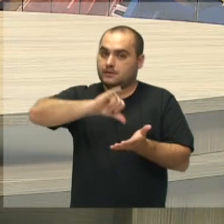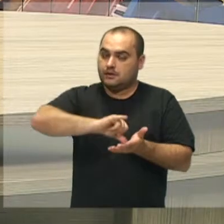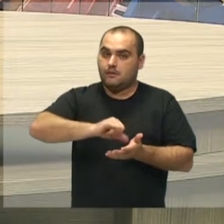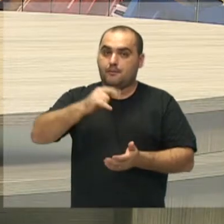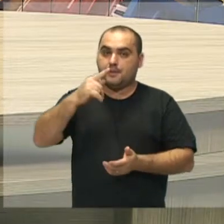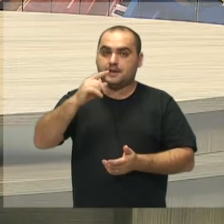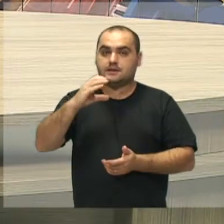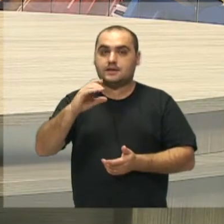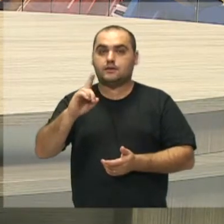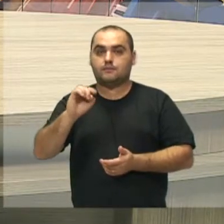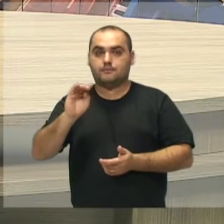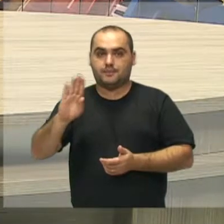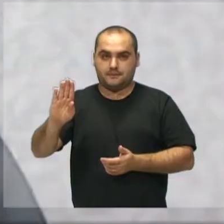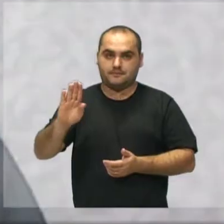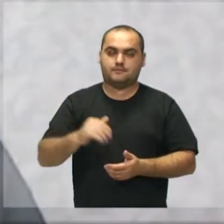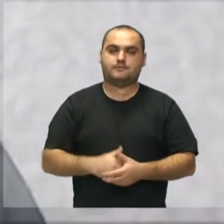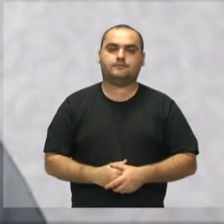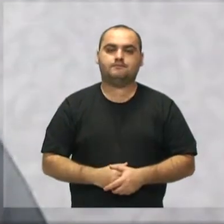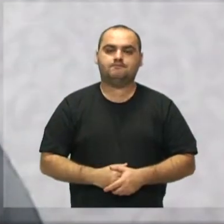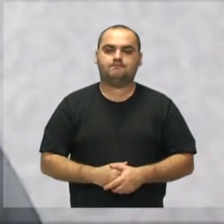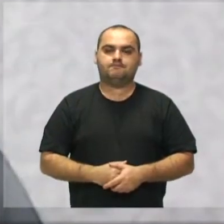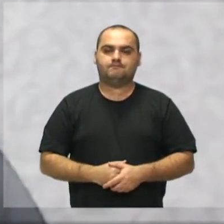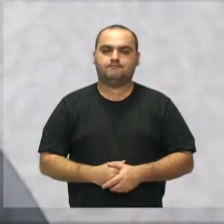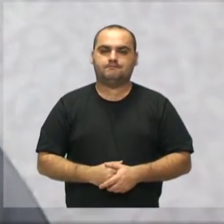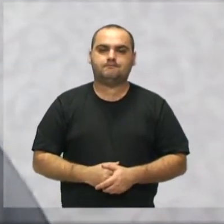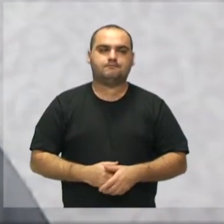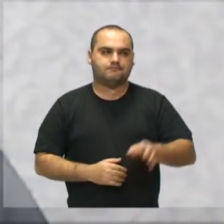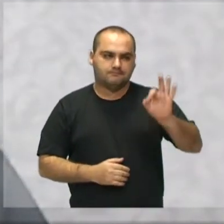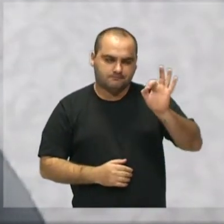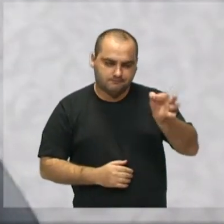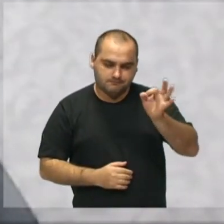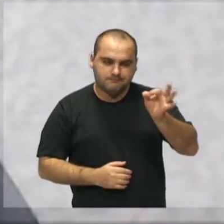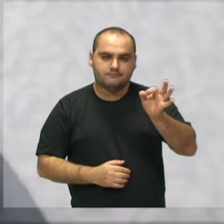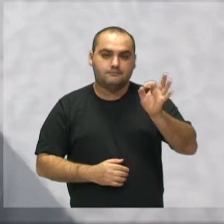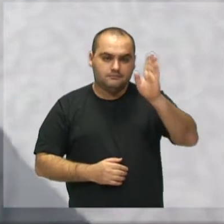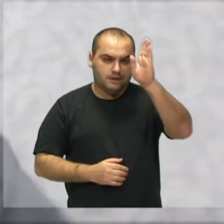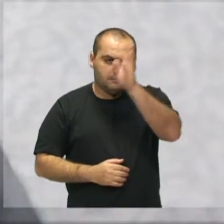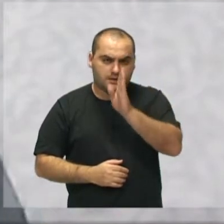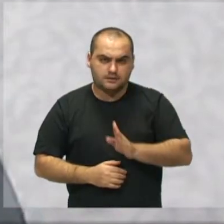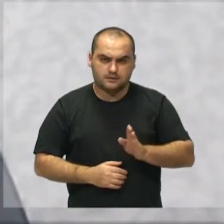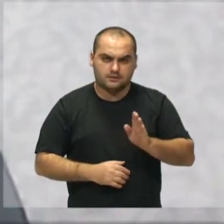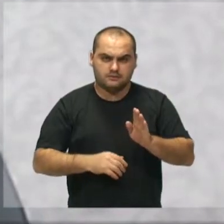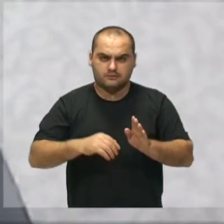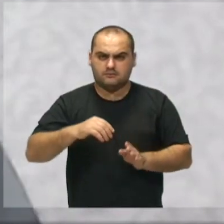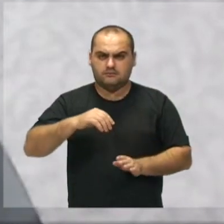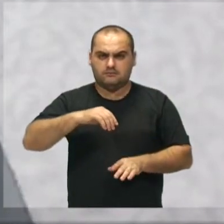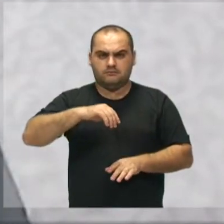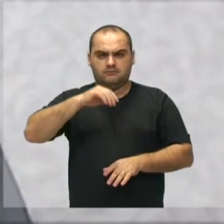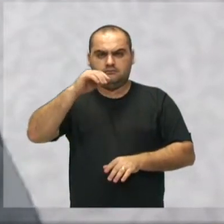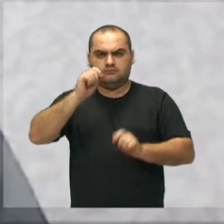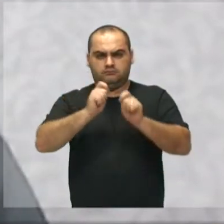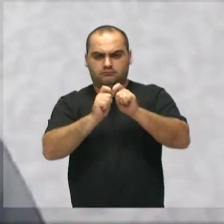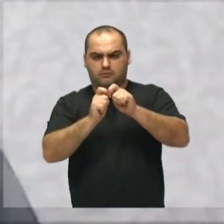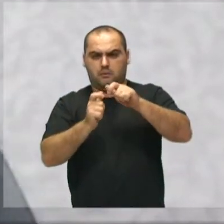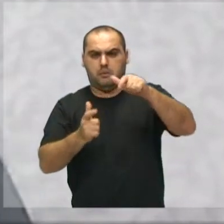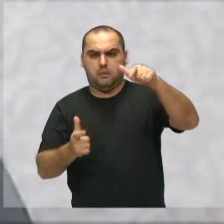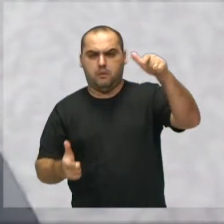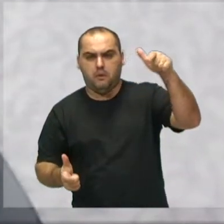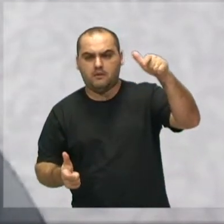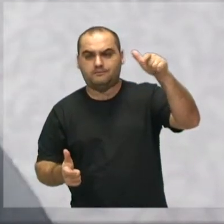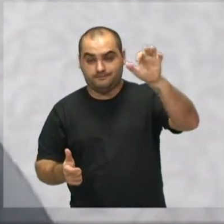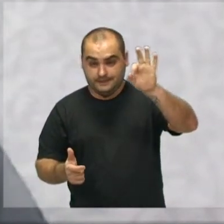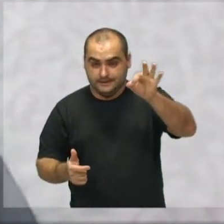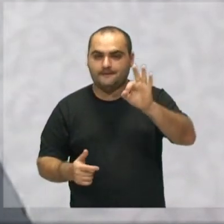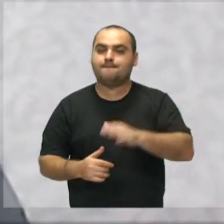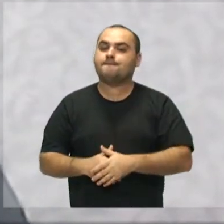turno? Esses arranjos também. O Brasil é um país muito grande, né? E tem muitas coisas que são mais regionais, tal. Quando você